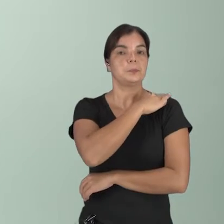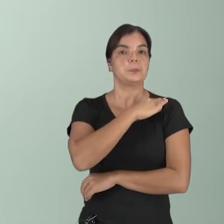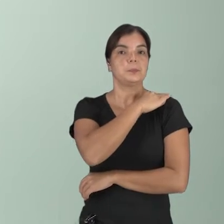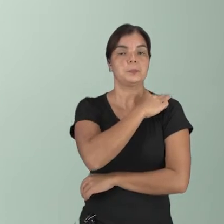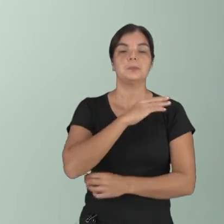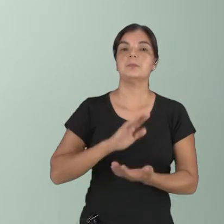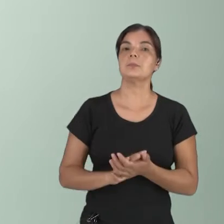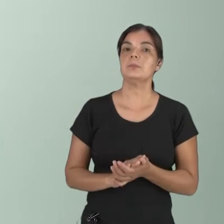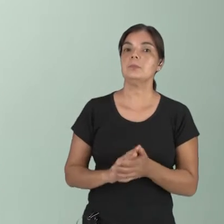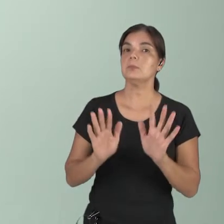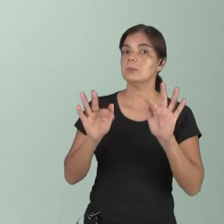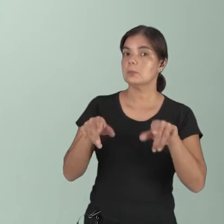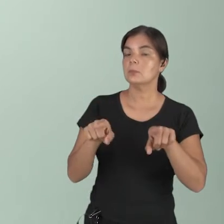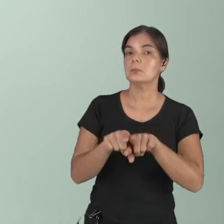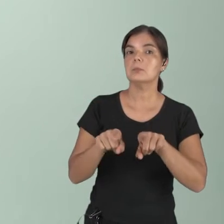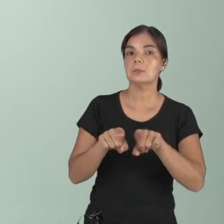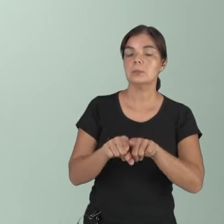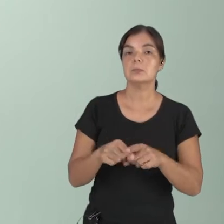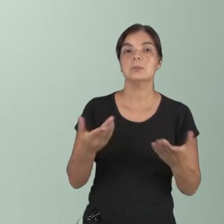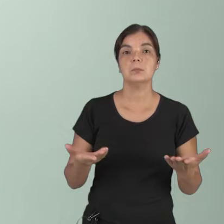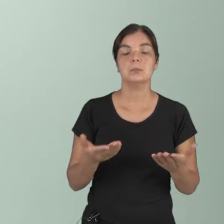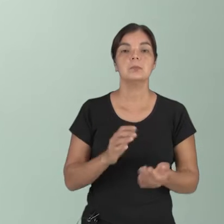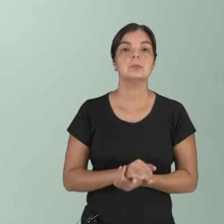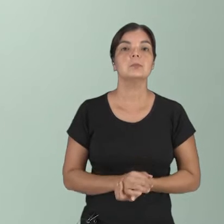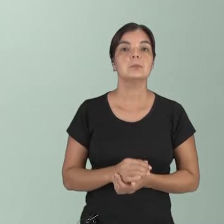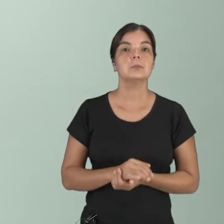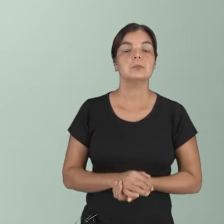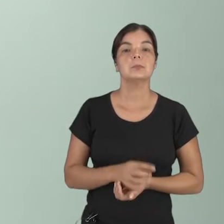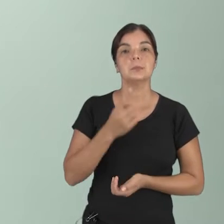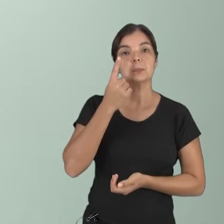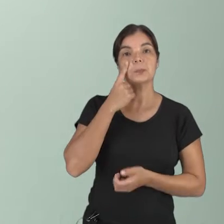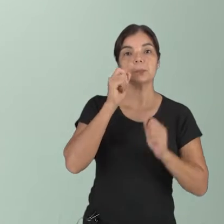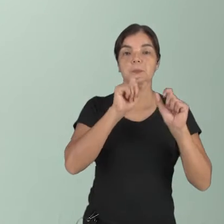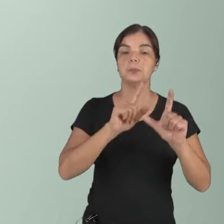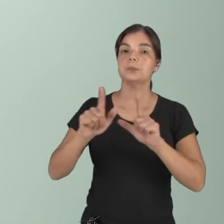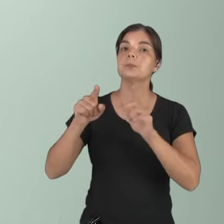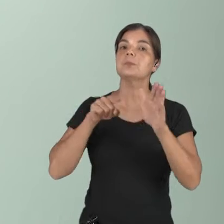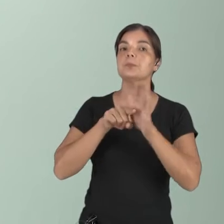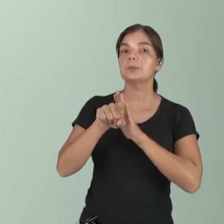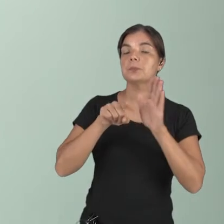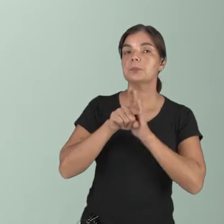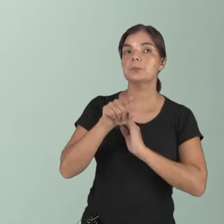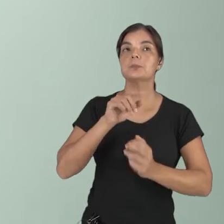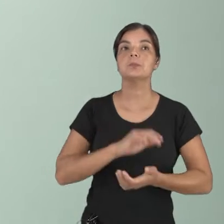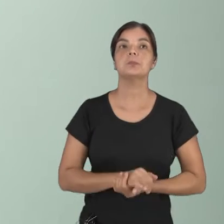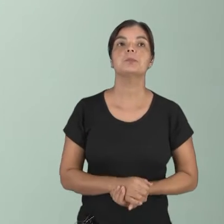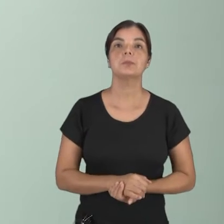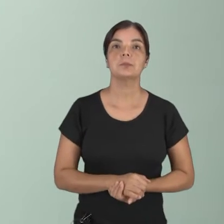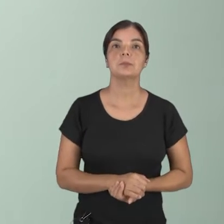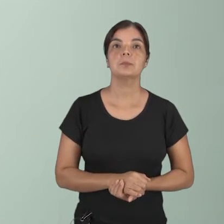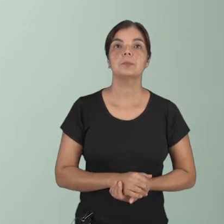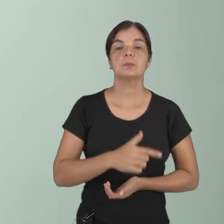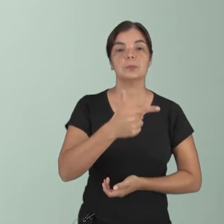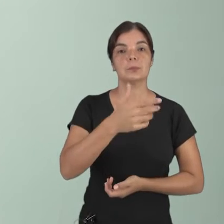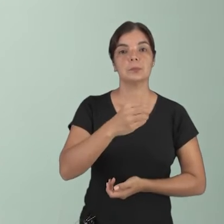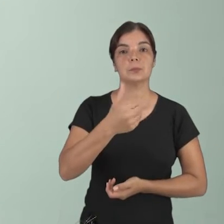né? Anos finais aí já. E aí a nossa primeira questão, né? Questões do Enem